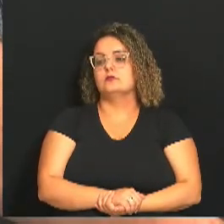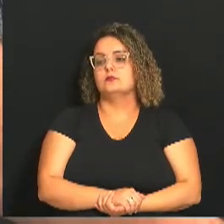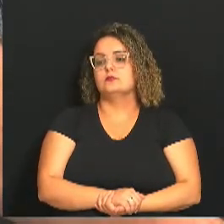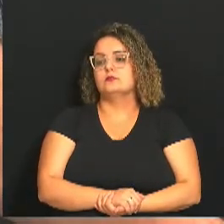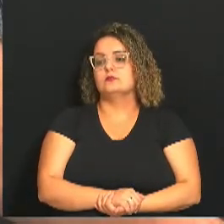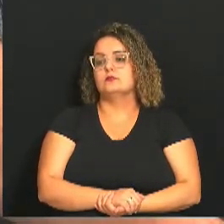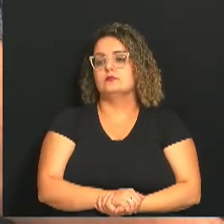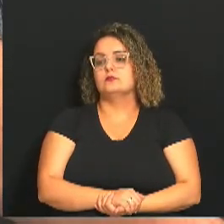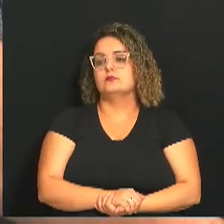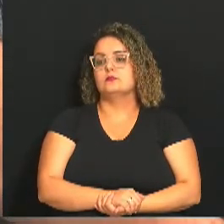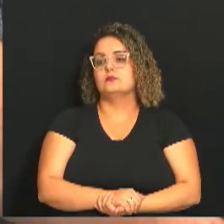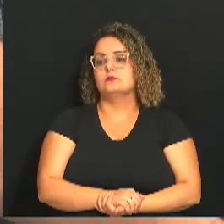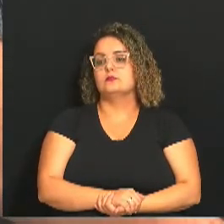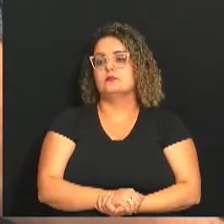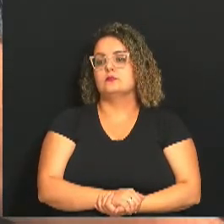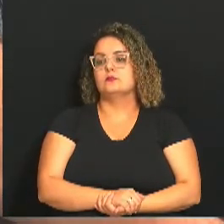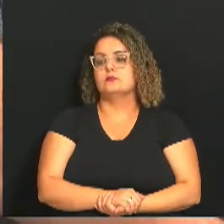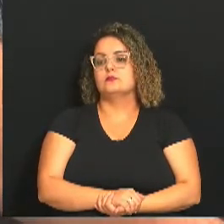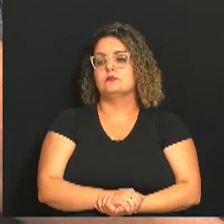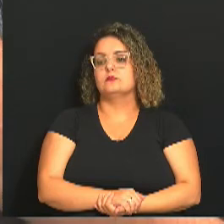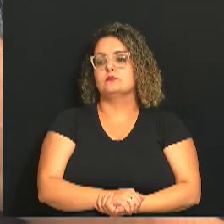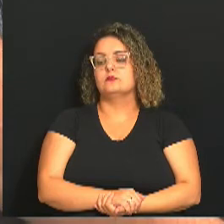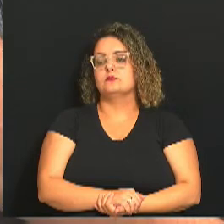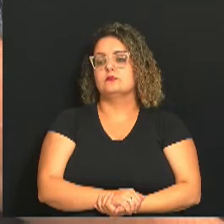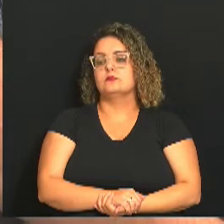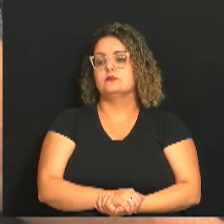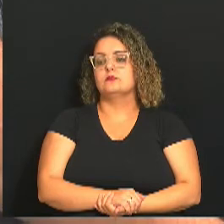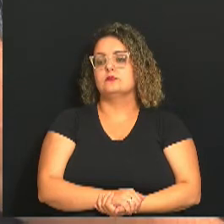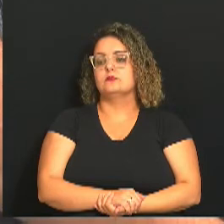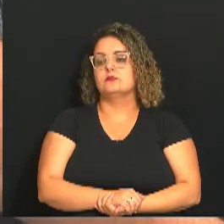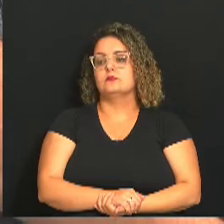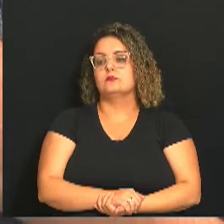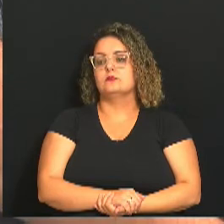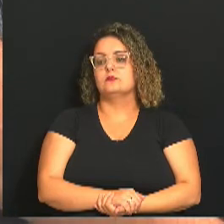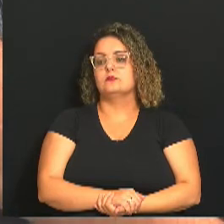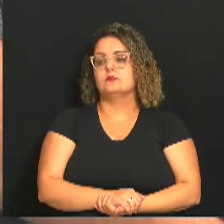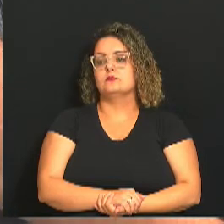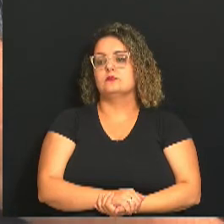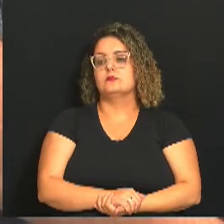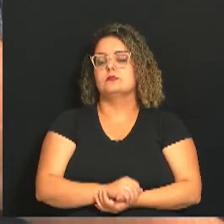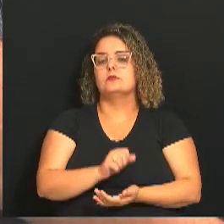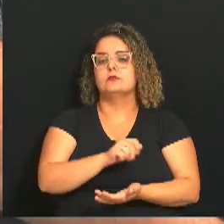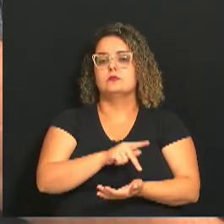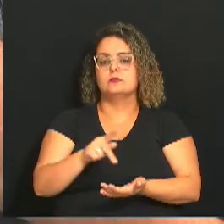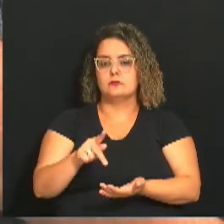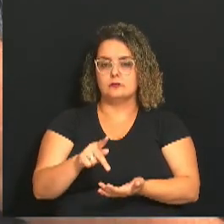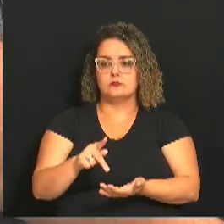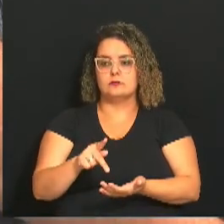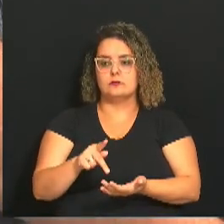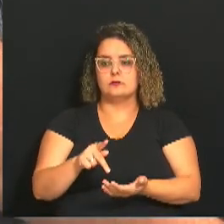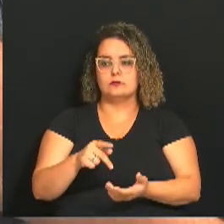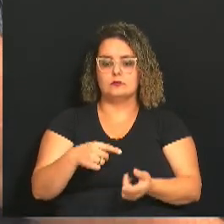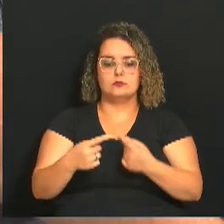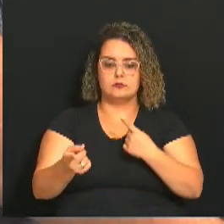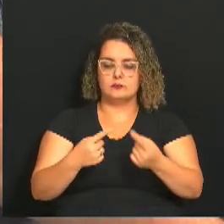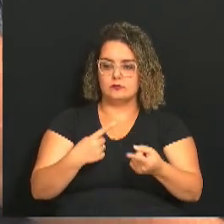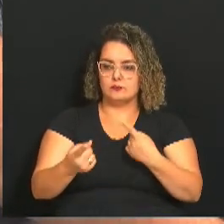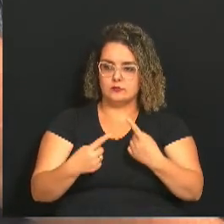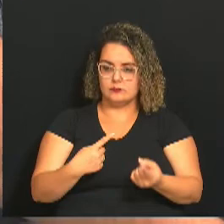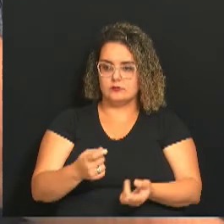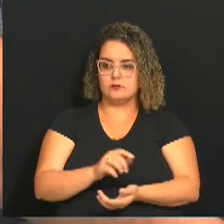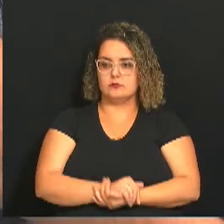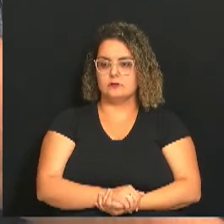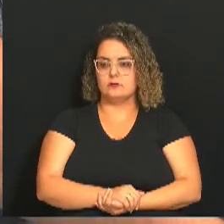Bruno, só uma questão que ocorreu e aos demais. Um aplicativo hoje desses de trânsito,